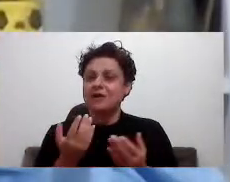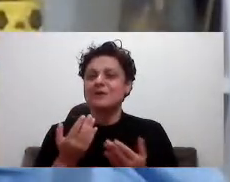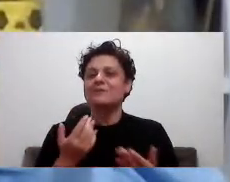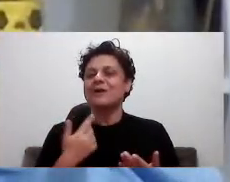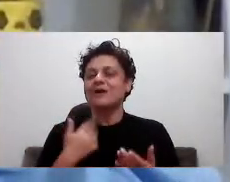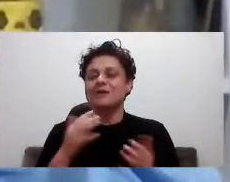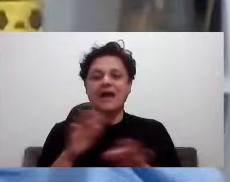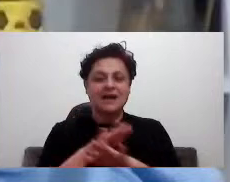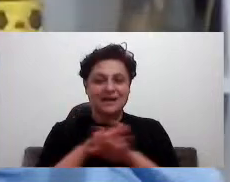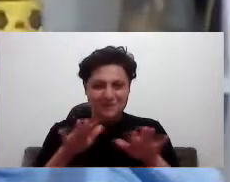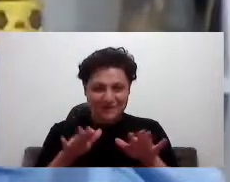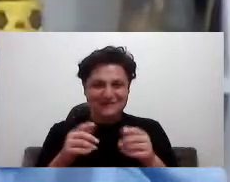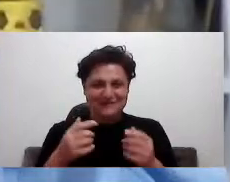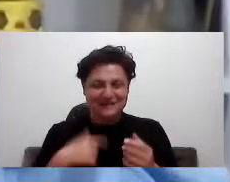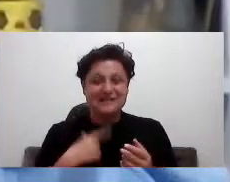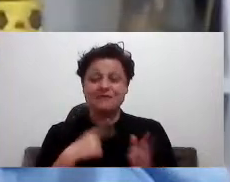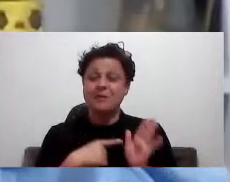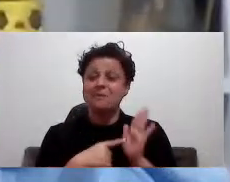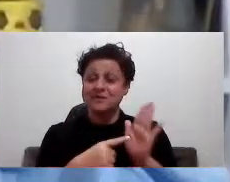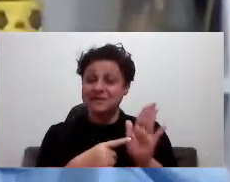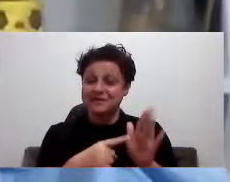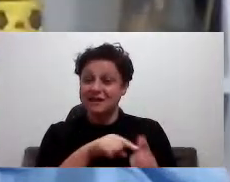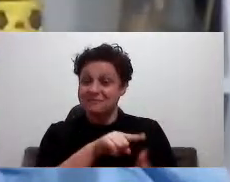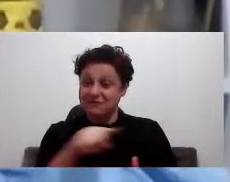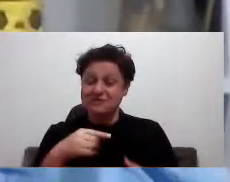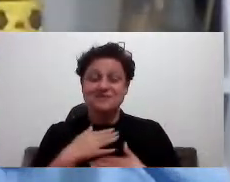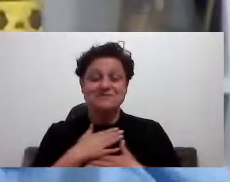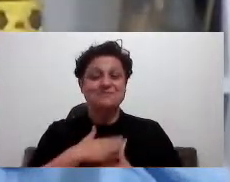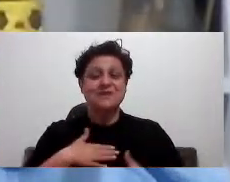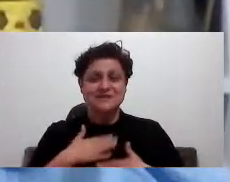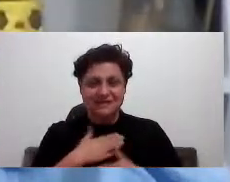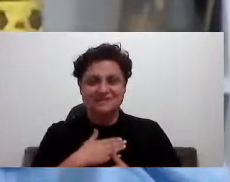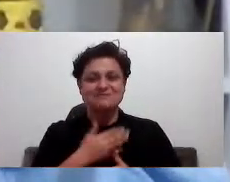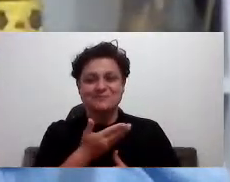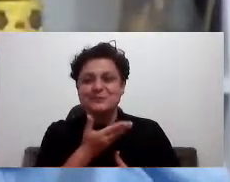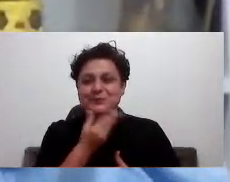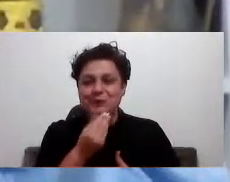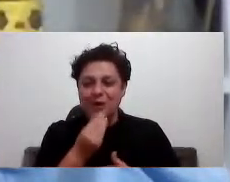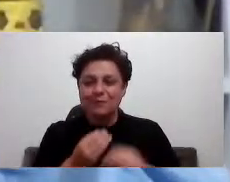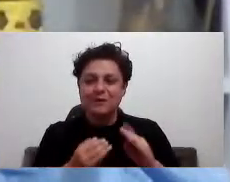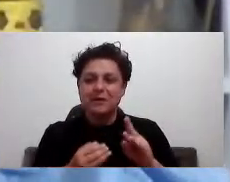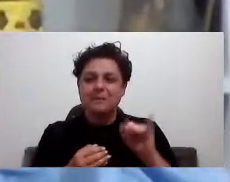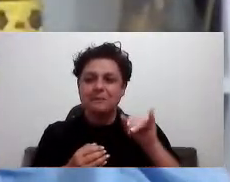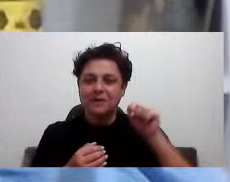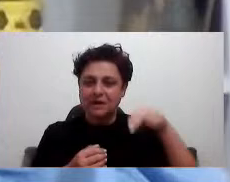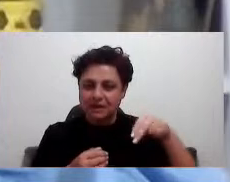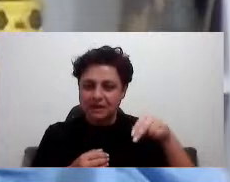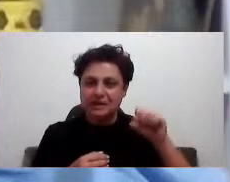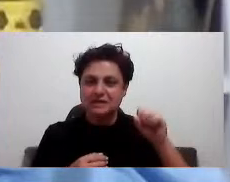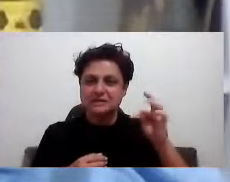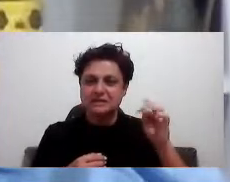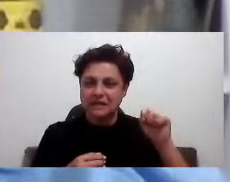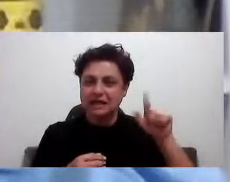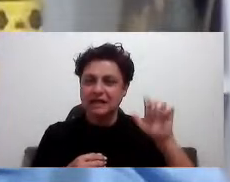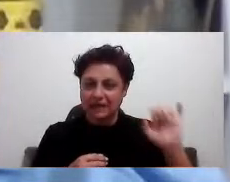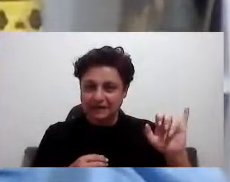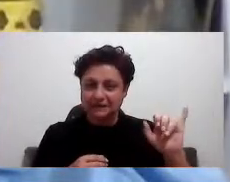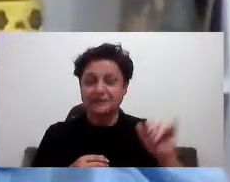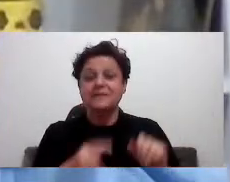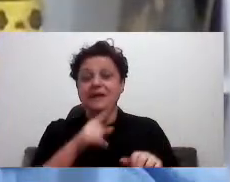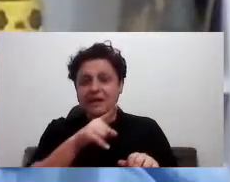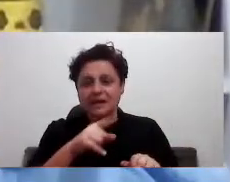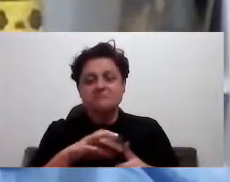de apresentar para vocês o Graham Stanley. Ele é líder de programas de inglês no British Council para as